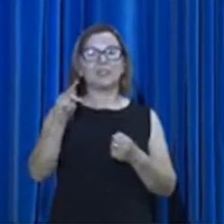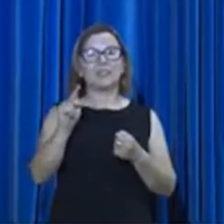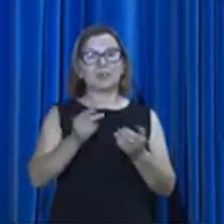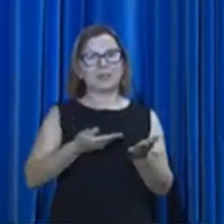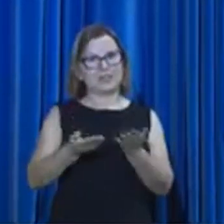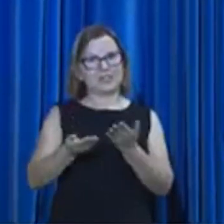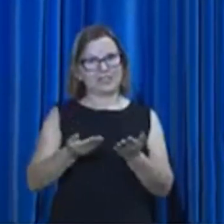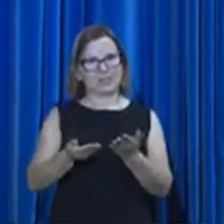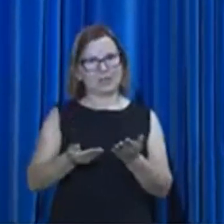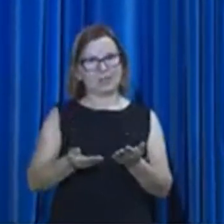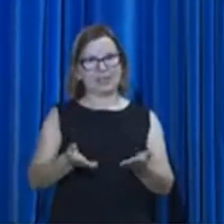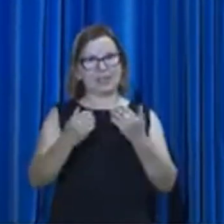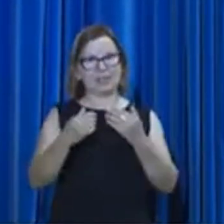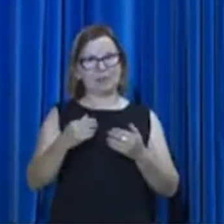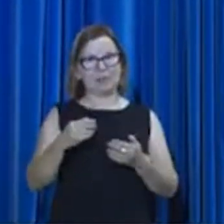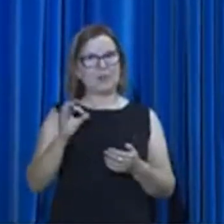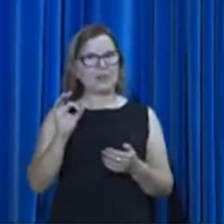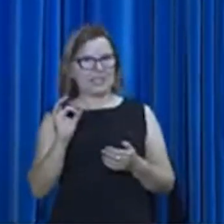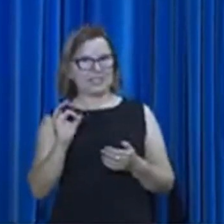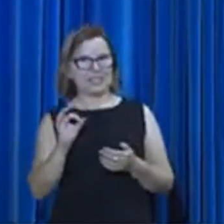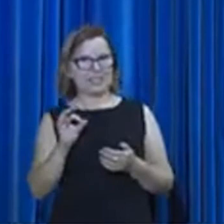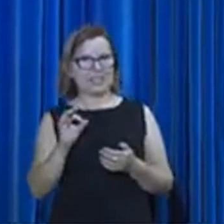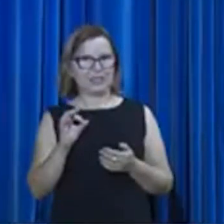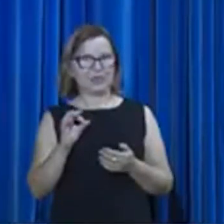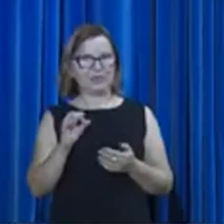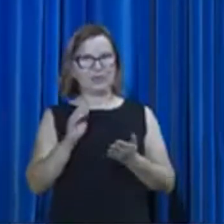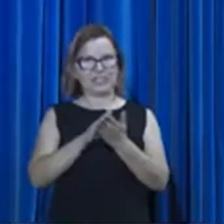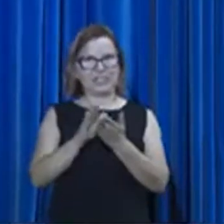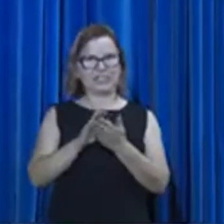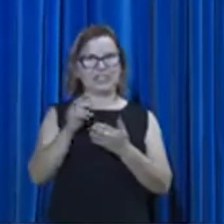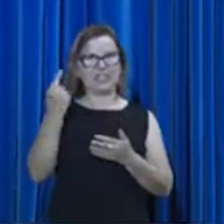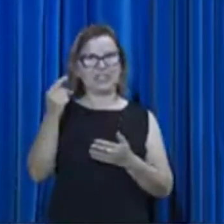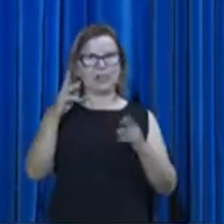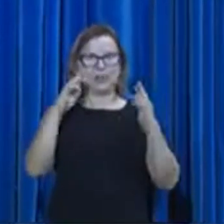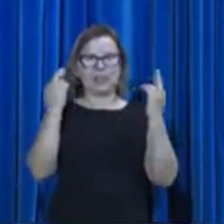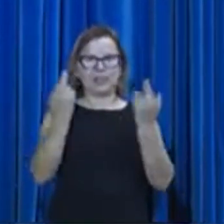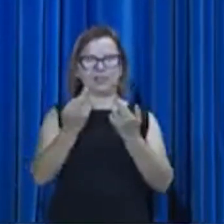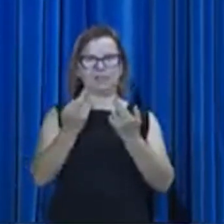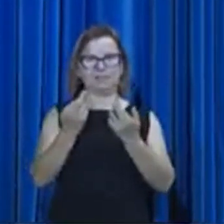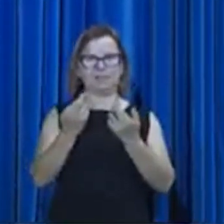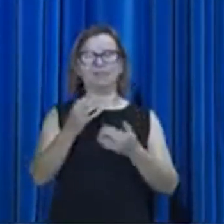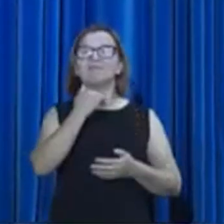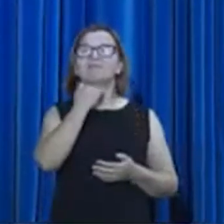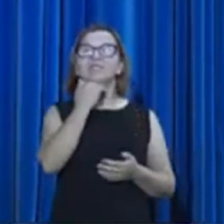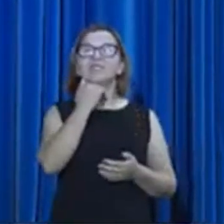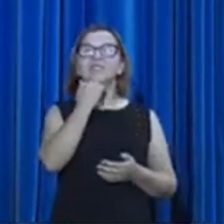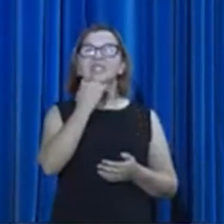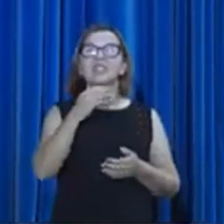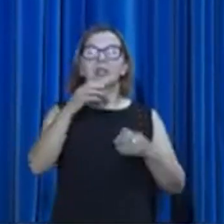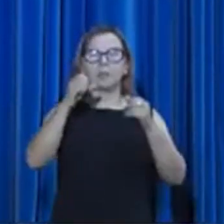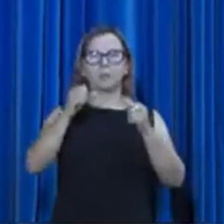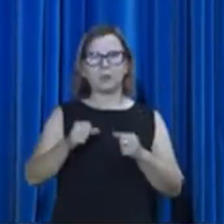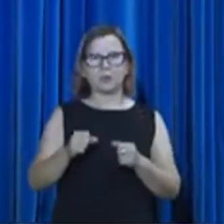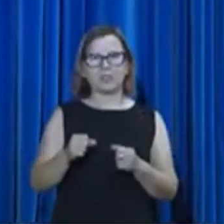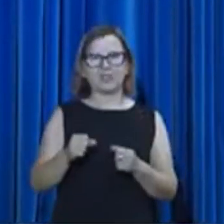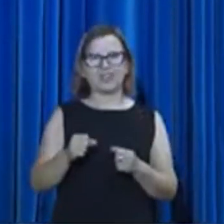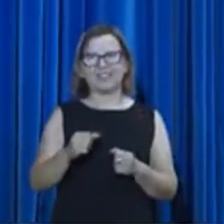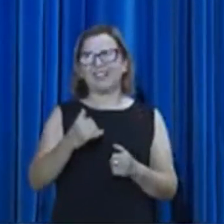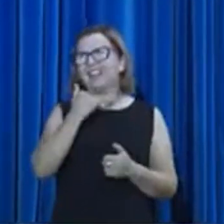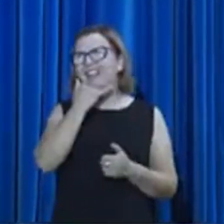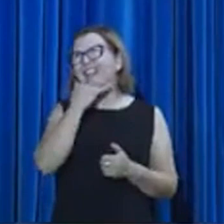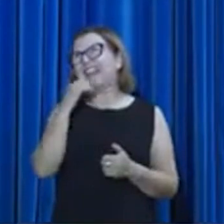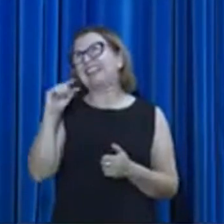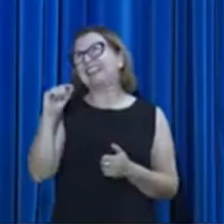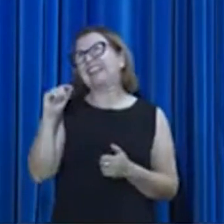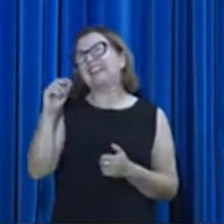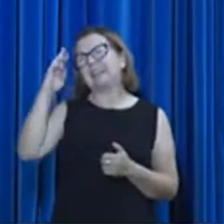e investiram no seu reino. E ninguém poderá se desculpar diante do